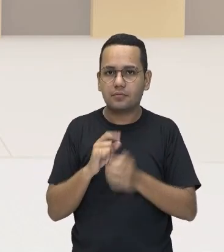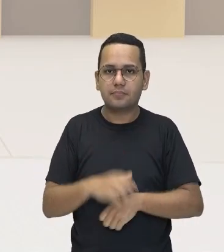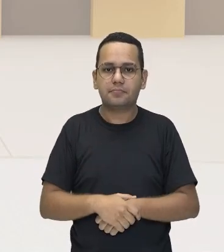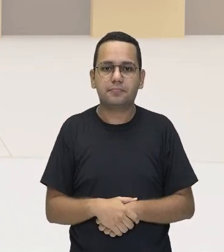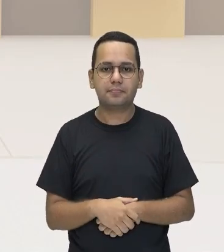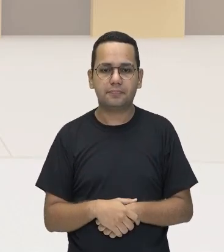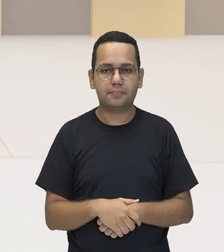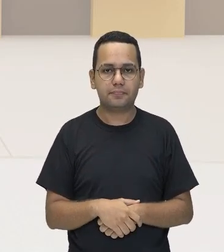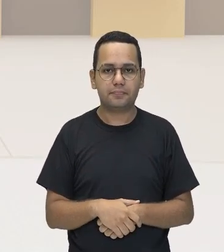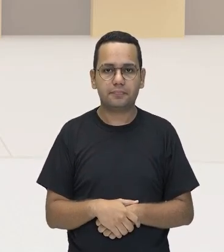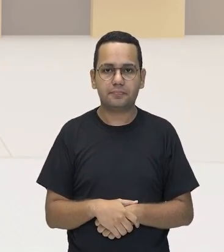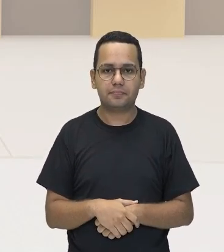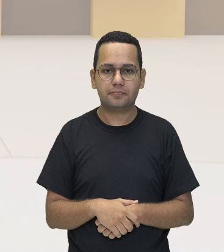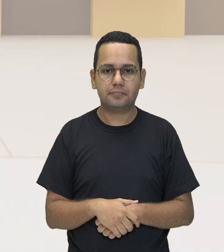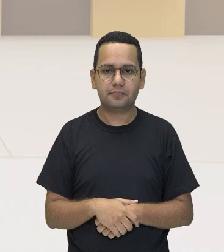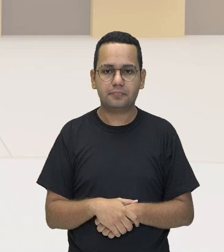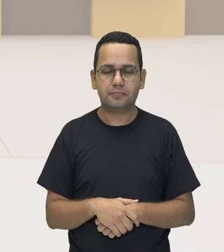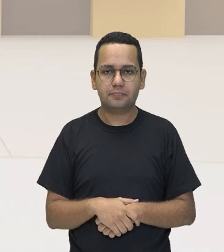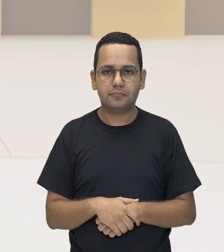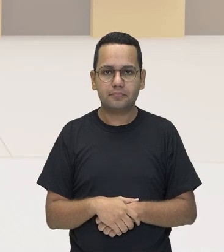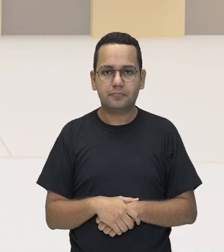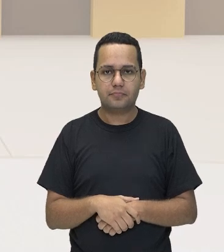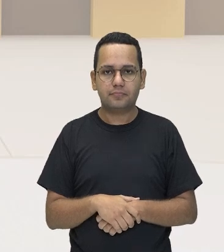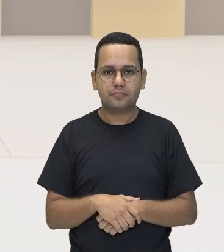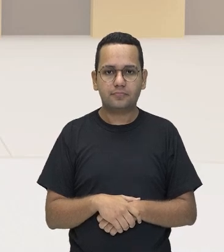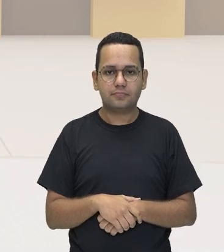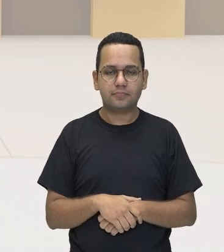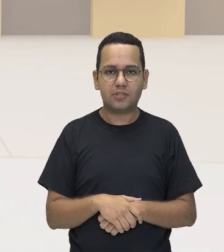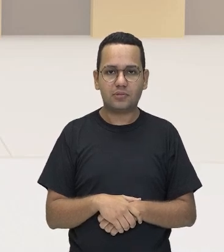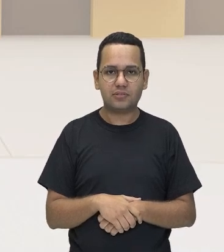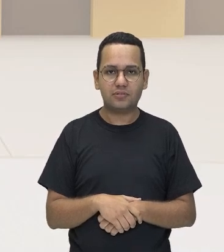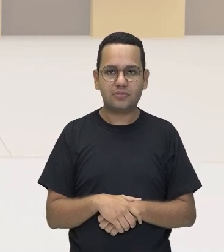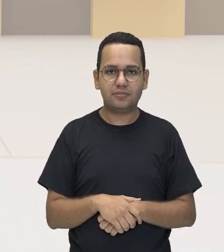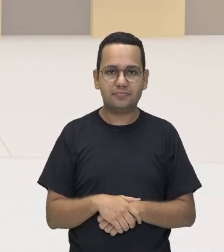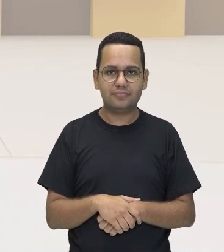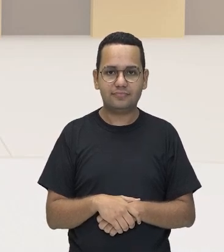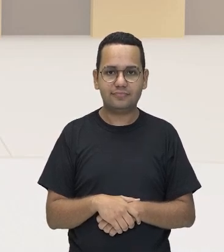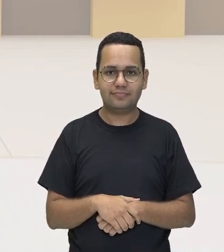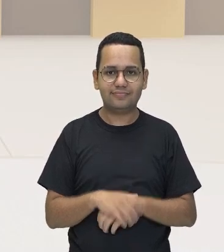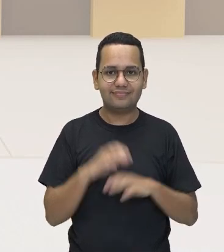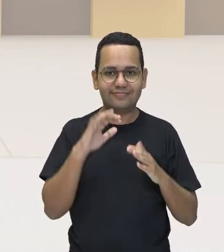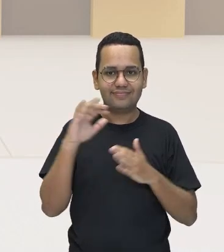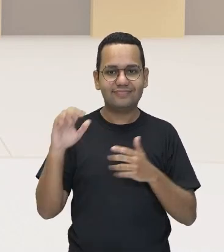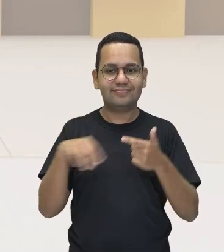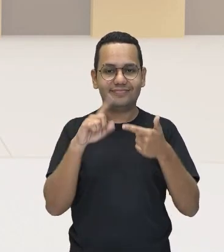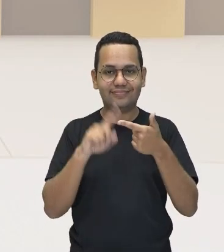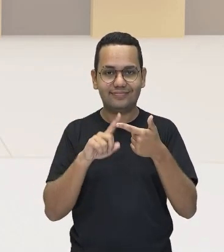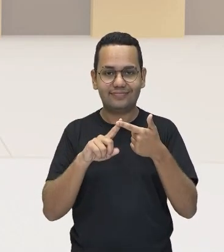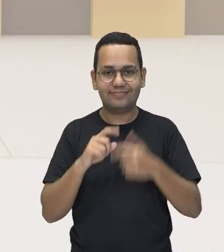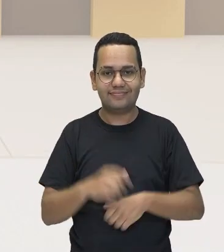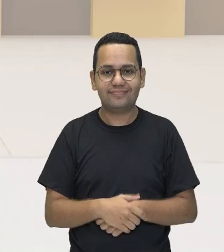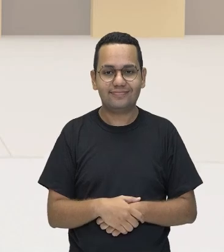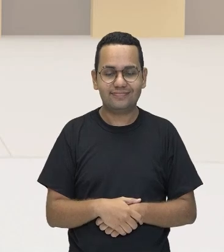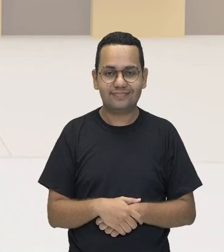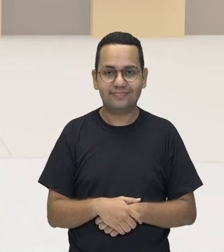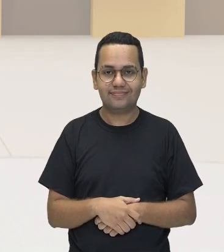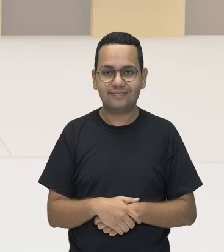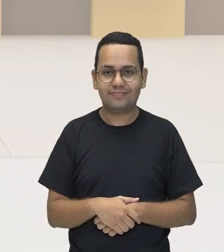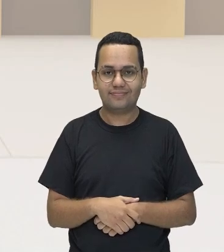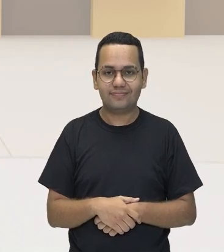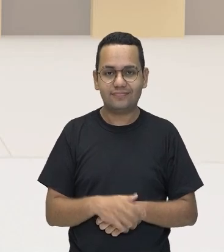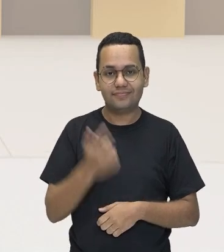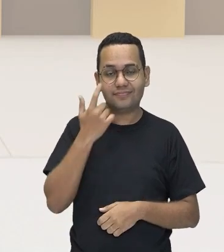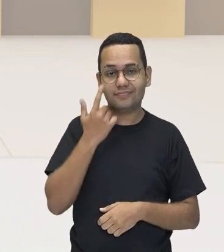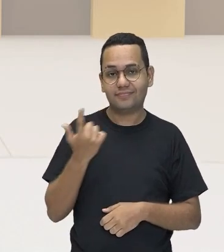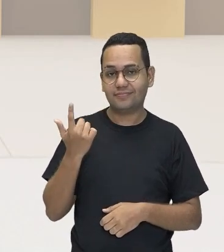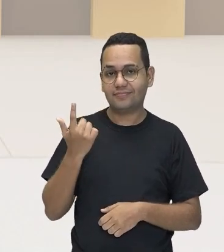estratégica, beleza? Um outro ponto que nós temos é o monitoramento e avaliação. Bom,